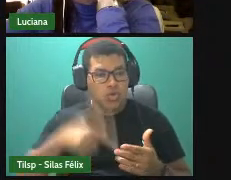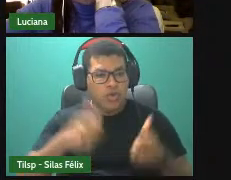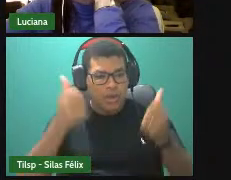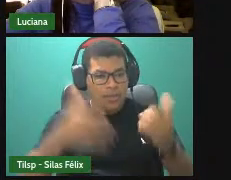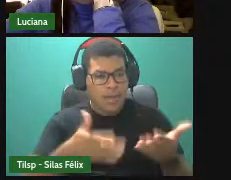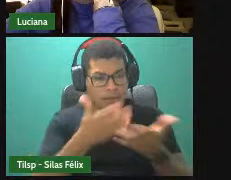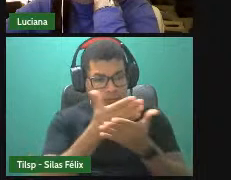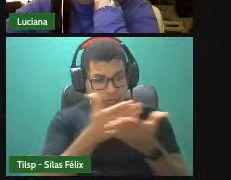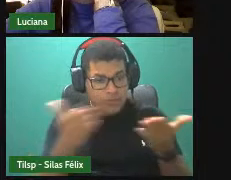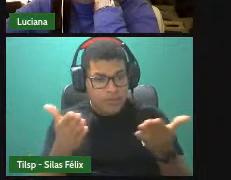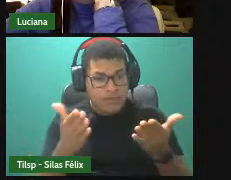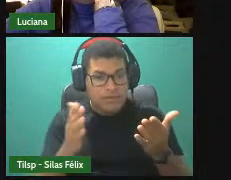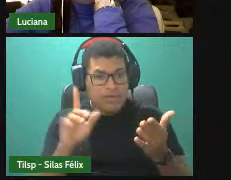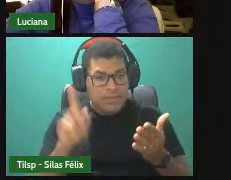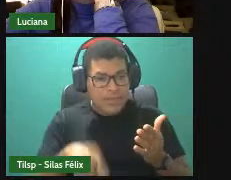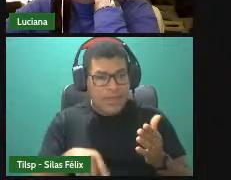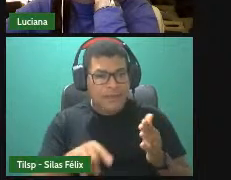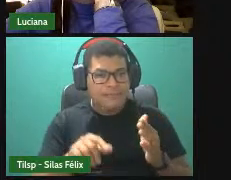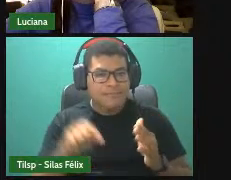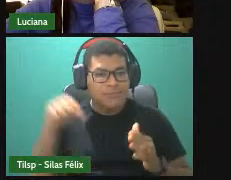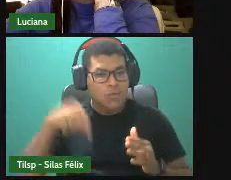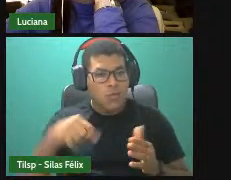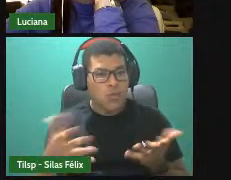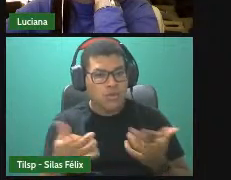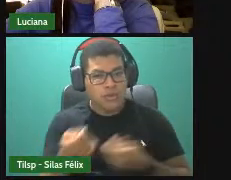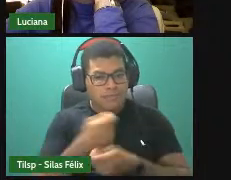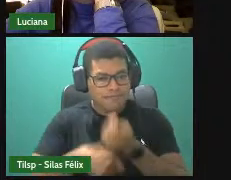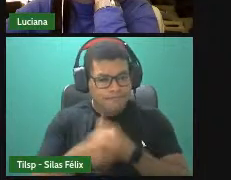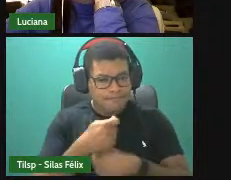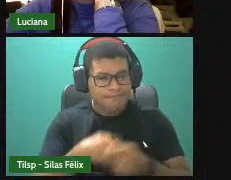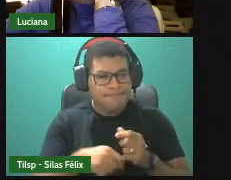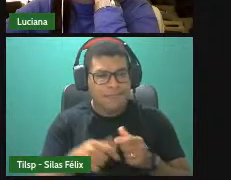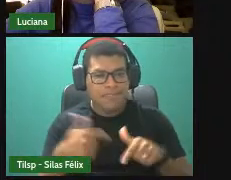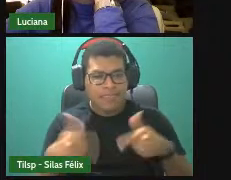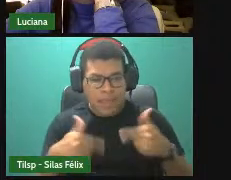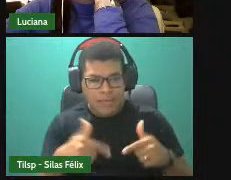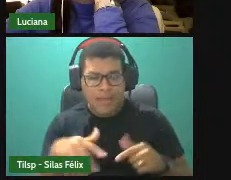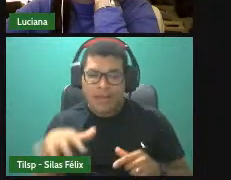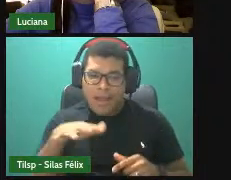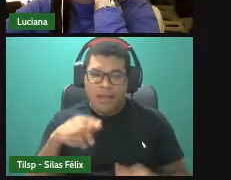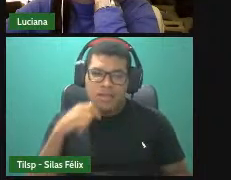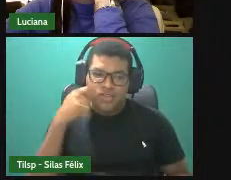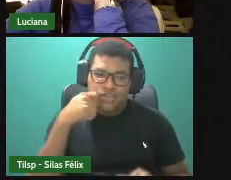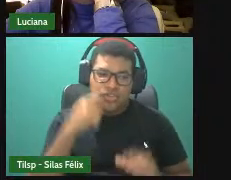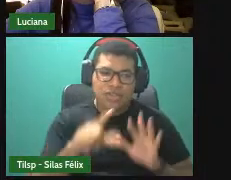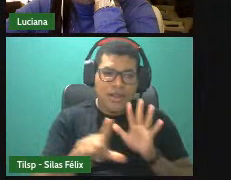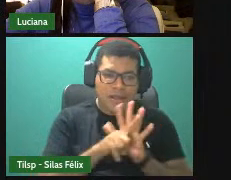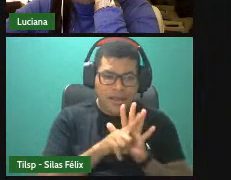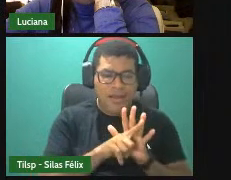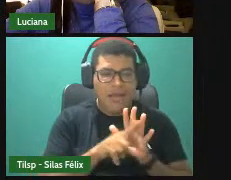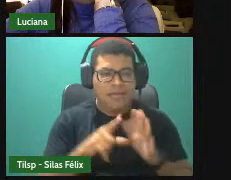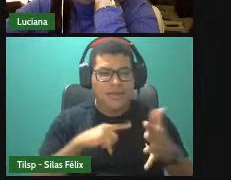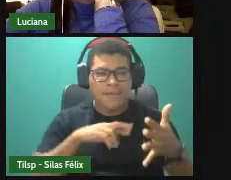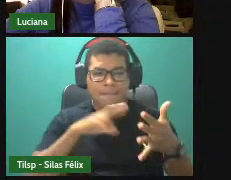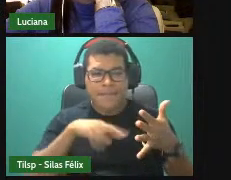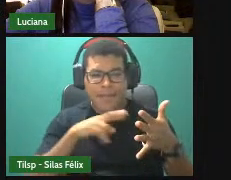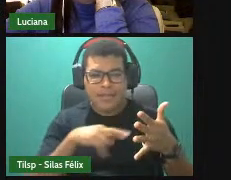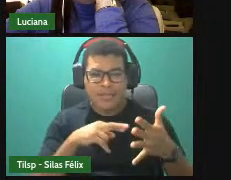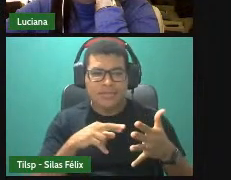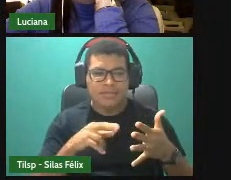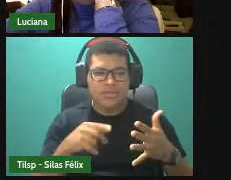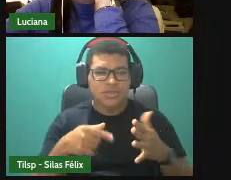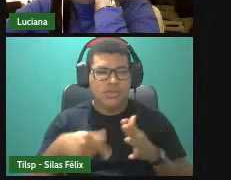essa capilaridade no mercado de trabalho com relação à odontologia legal, a perícias, tá? Como a gente já viu